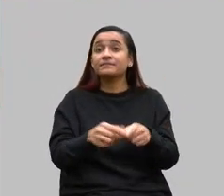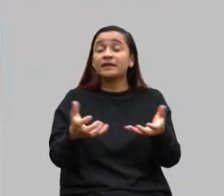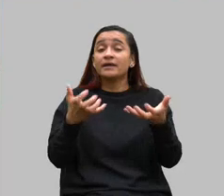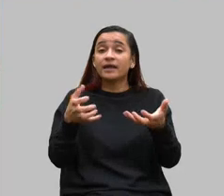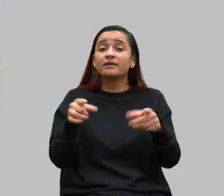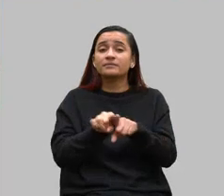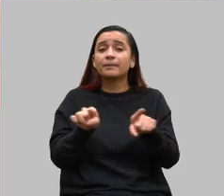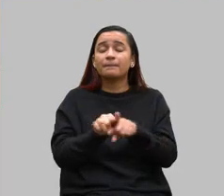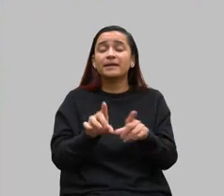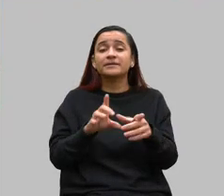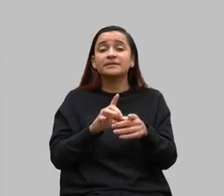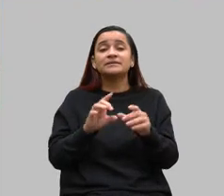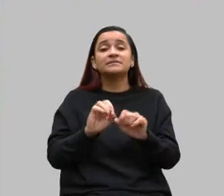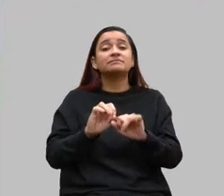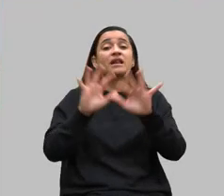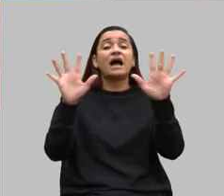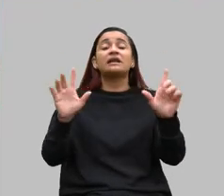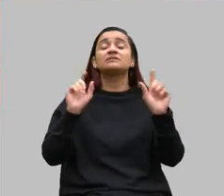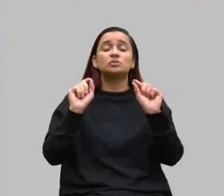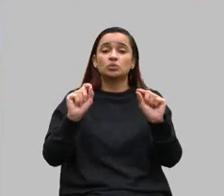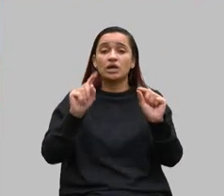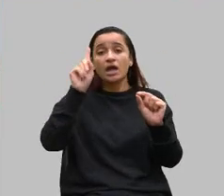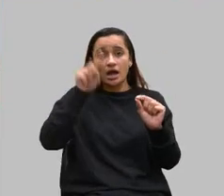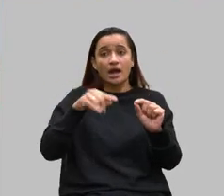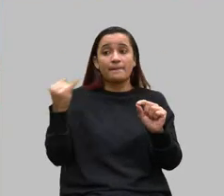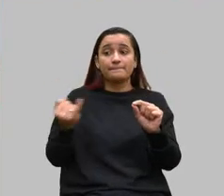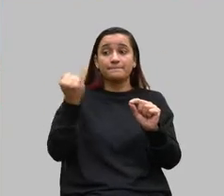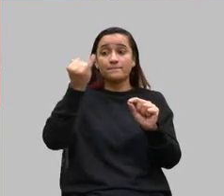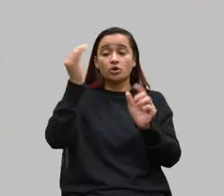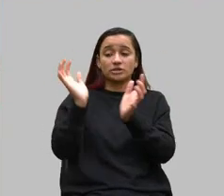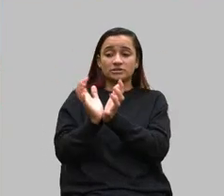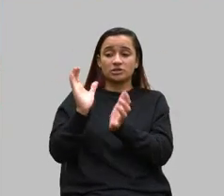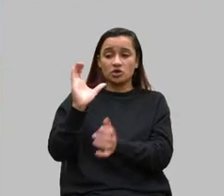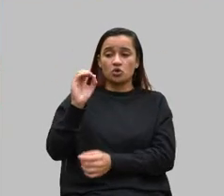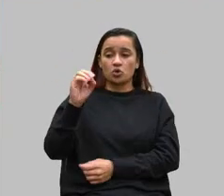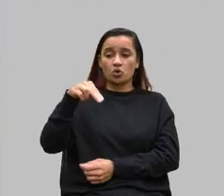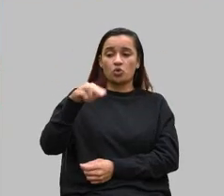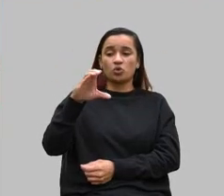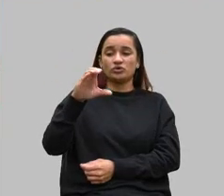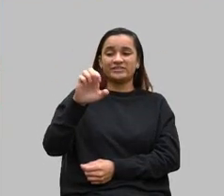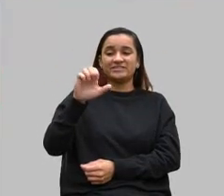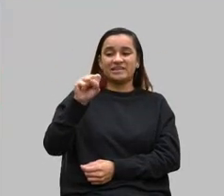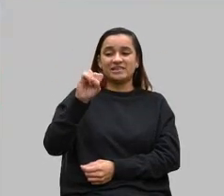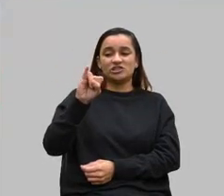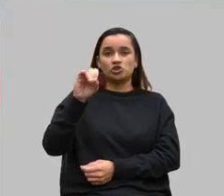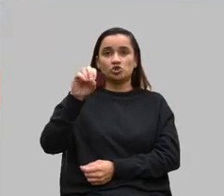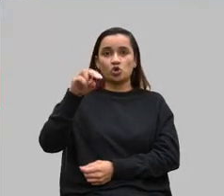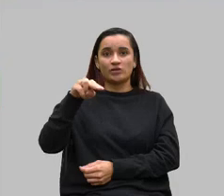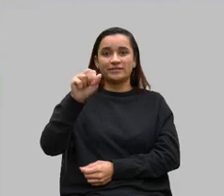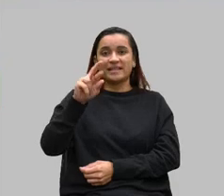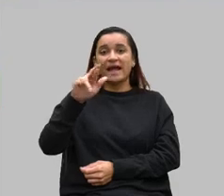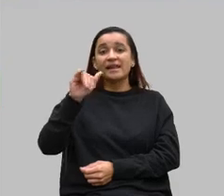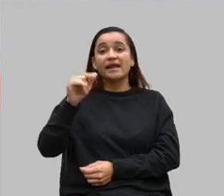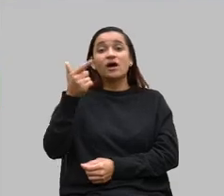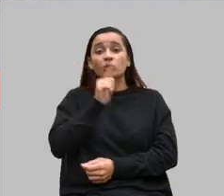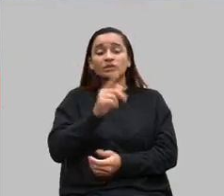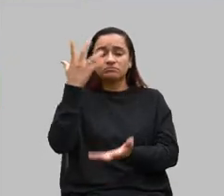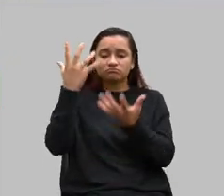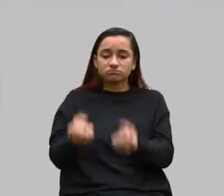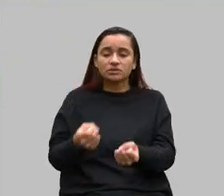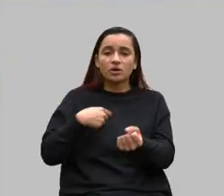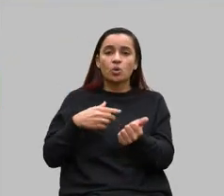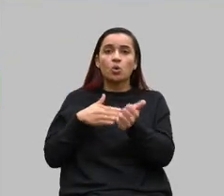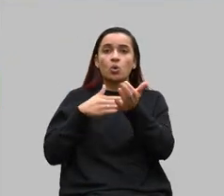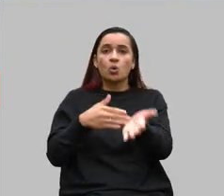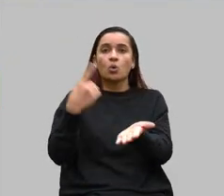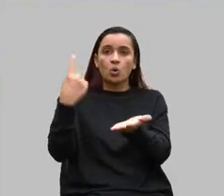deixar claro para vocês que é importante que as concessionárias assumam o compromisso de fazer os investimentos né cruzados em